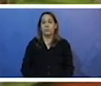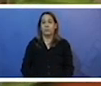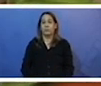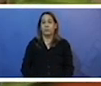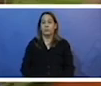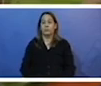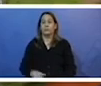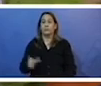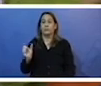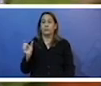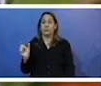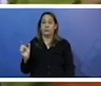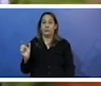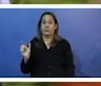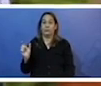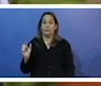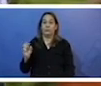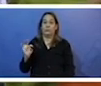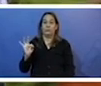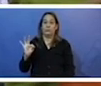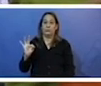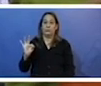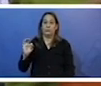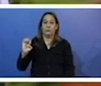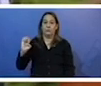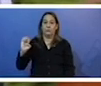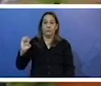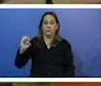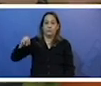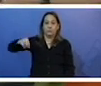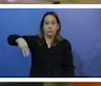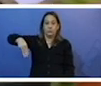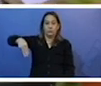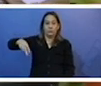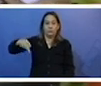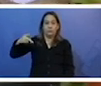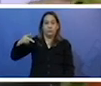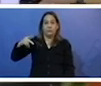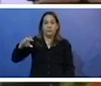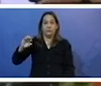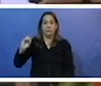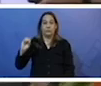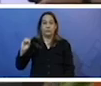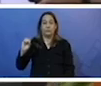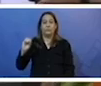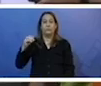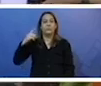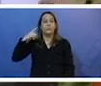Tempo. Ó, novamente. Pu. Termina com U.